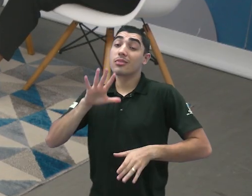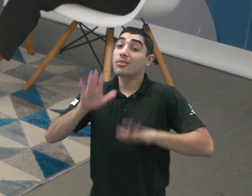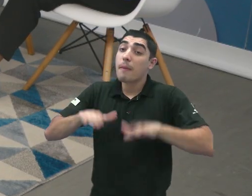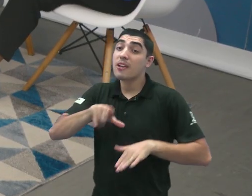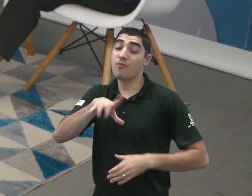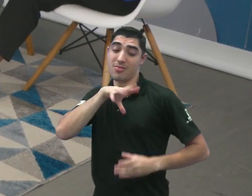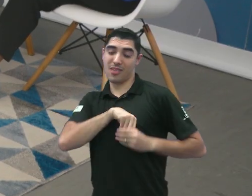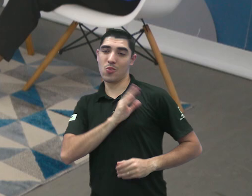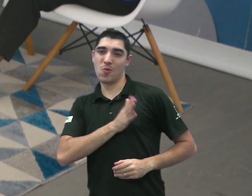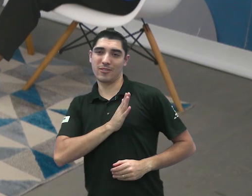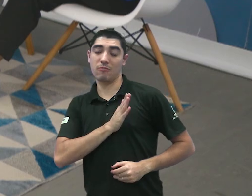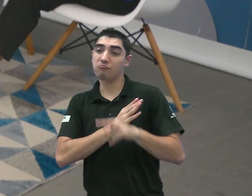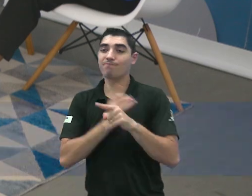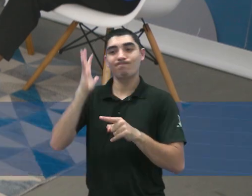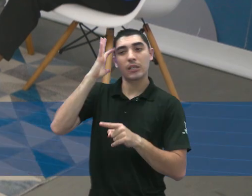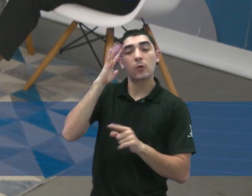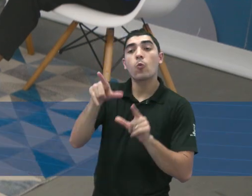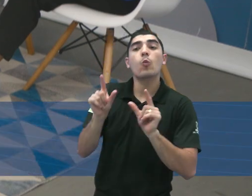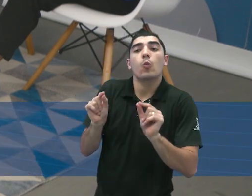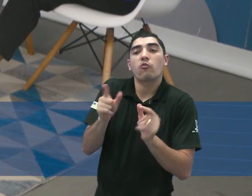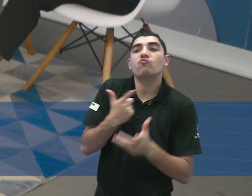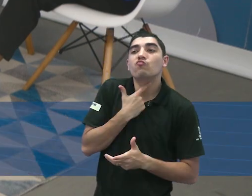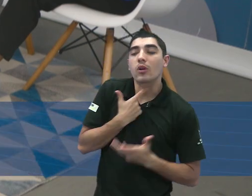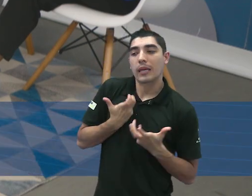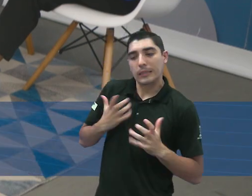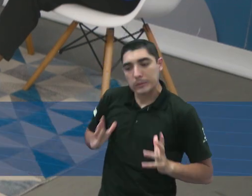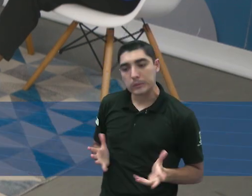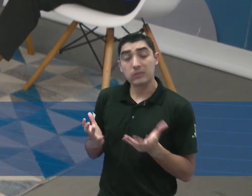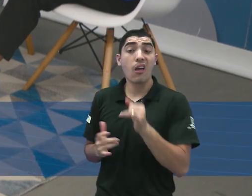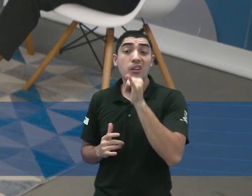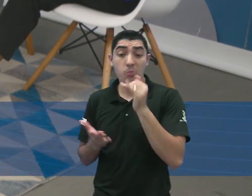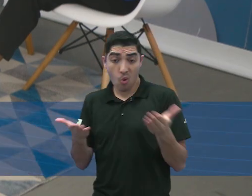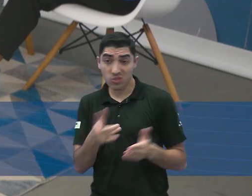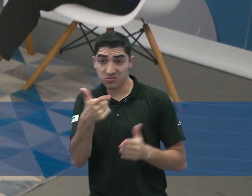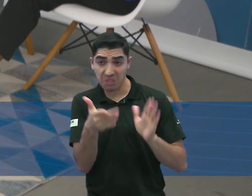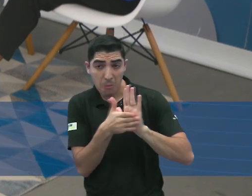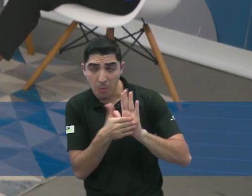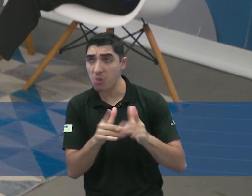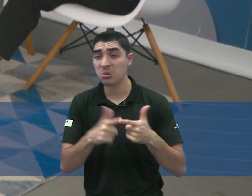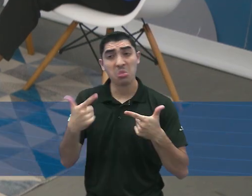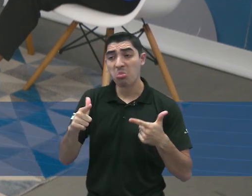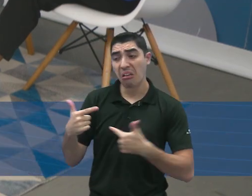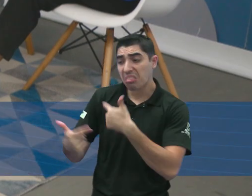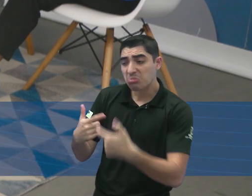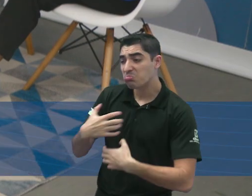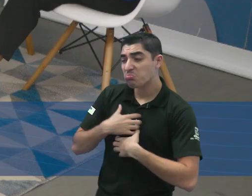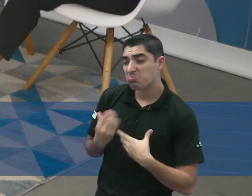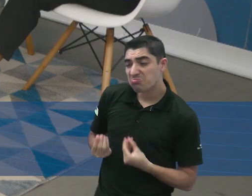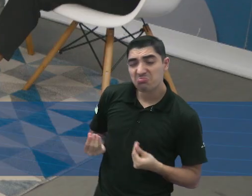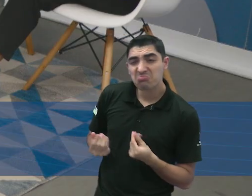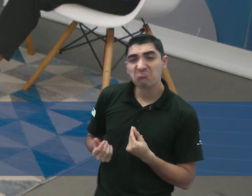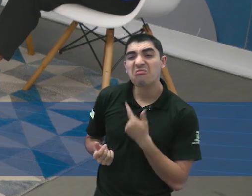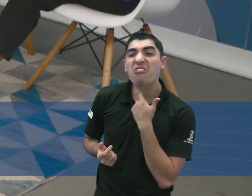motivo para uma ação, né? Então, se eu não tenho hoje propósito e significado do meu trabalho, né, e não tenho